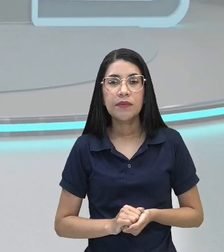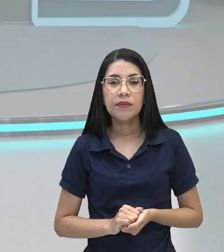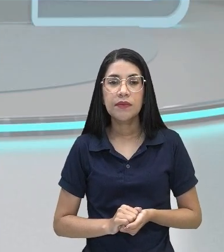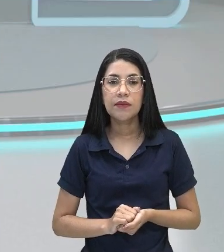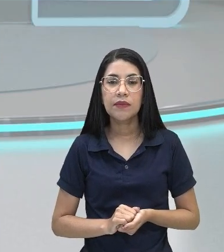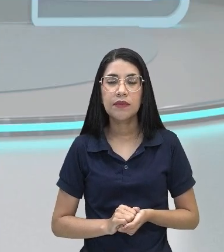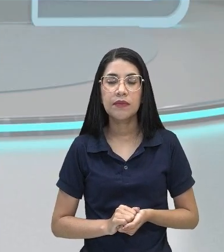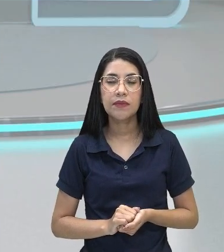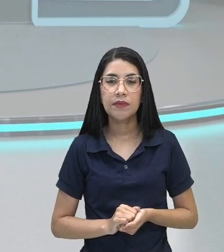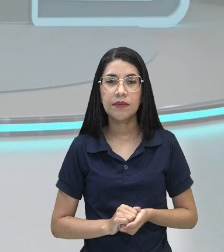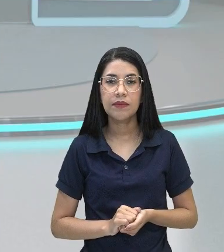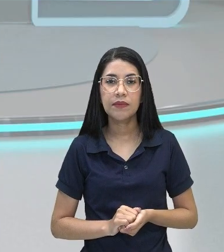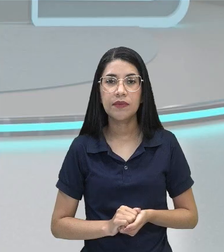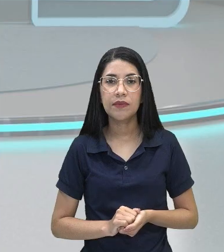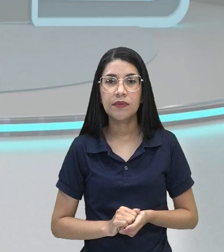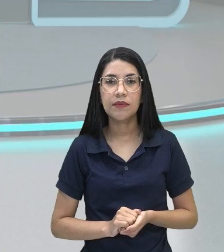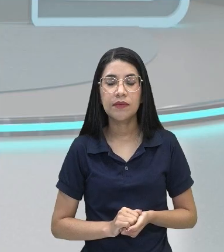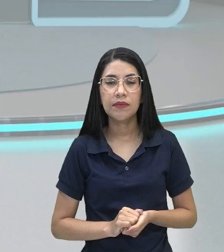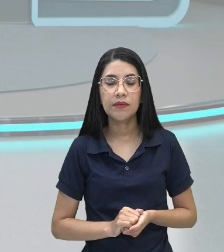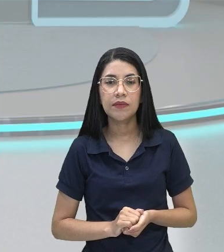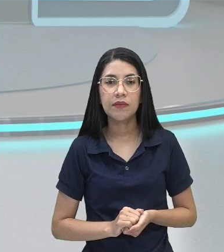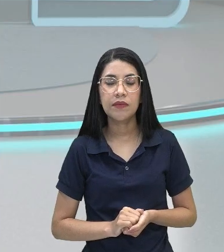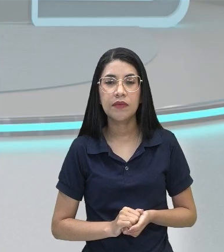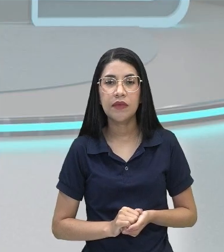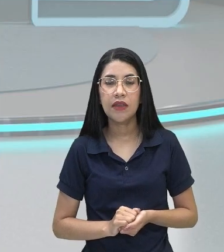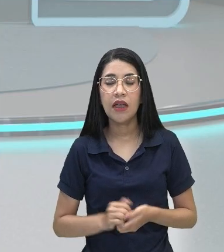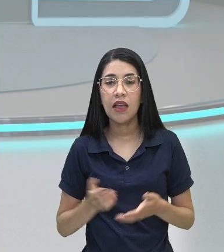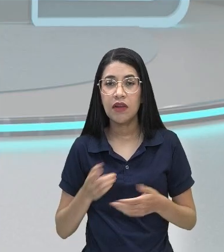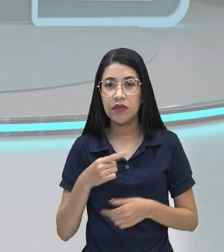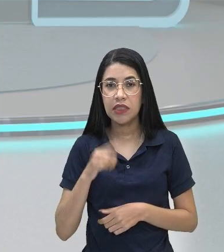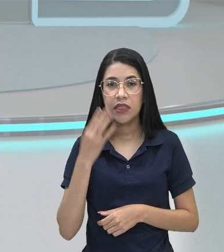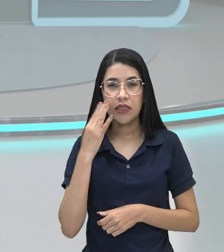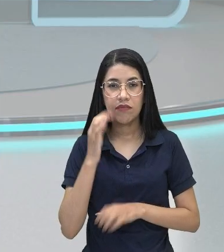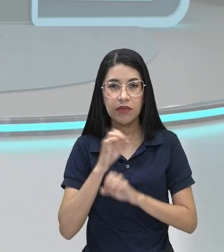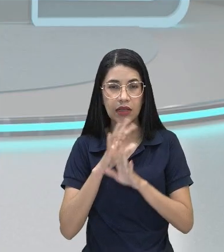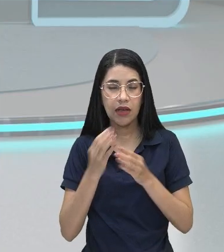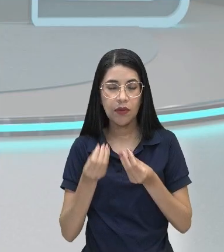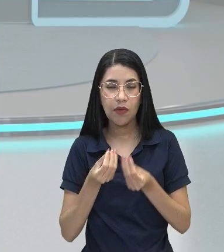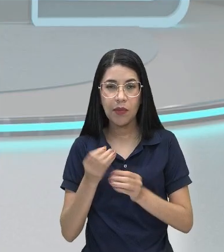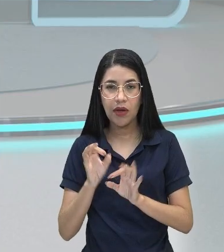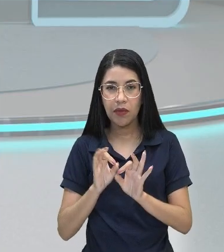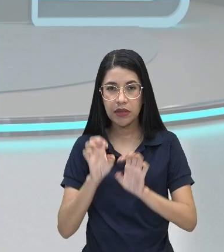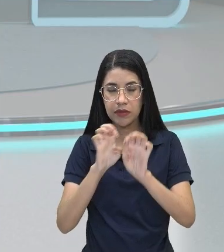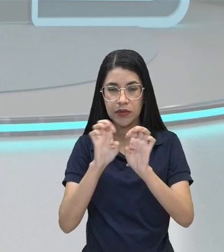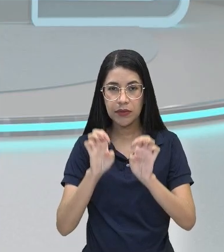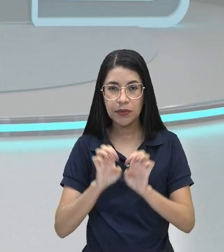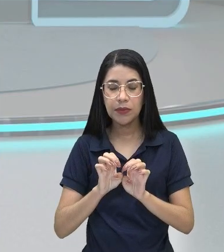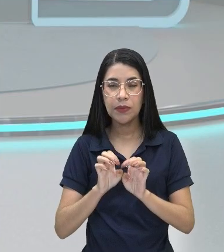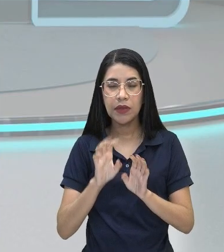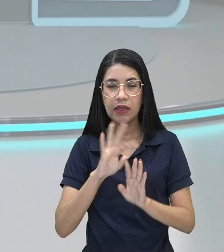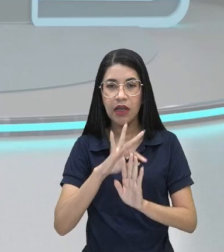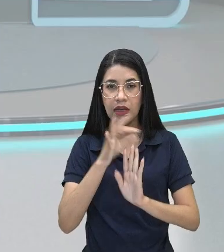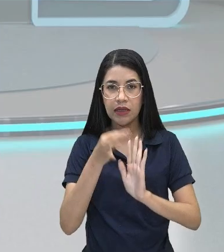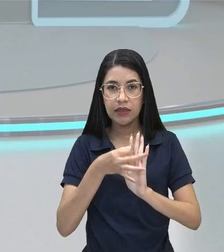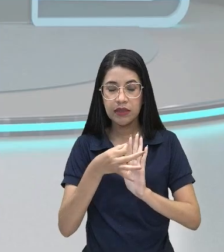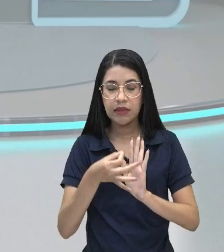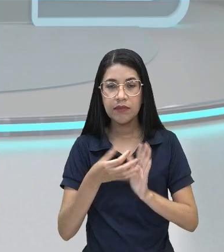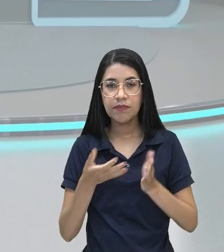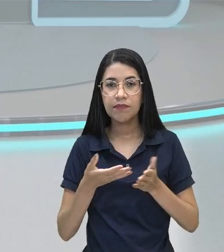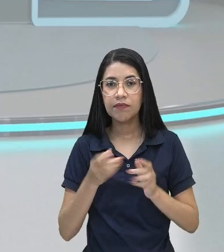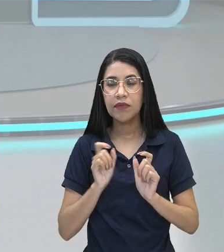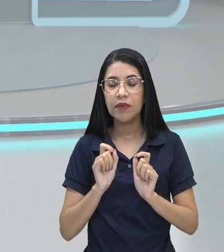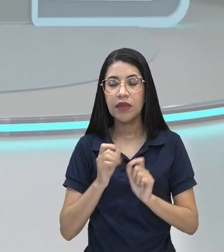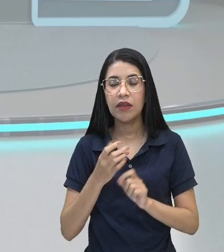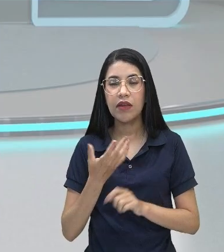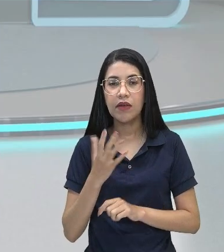adquirir o produto. Muito bem. Agora que você já entendeu a estrutura, então, da resenha,